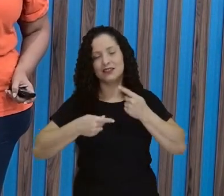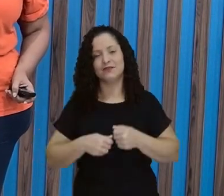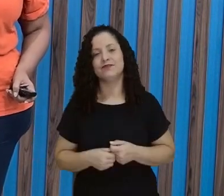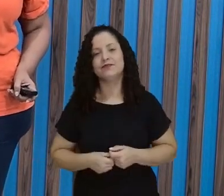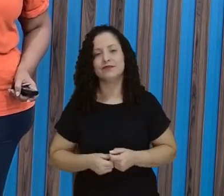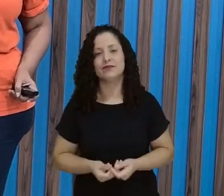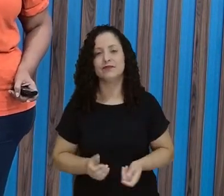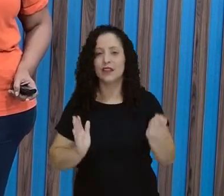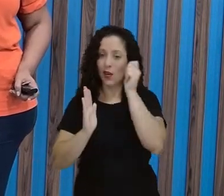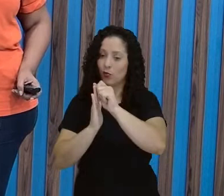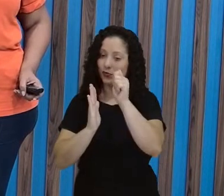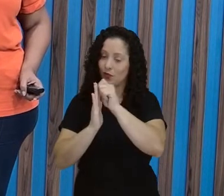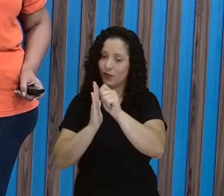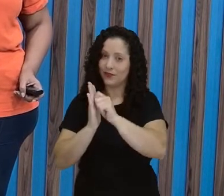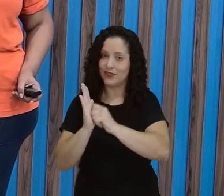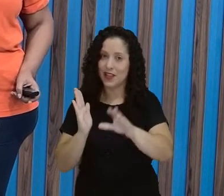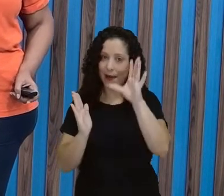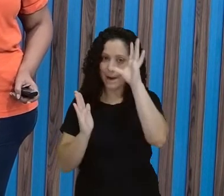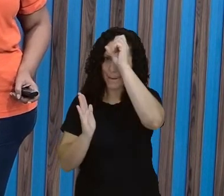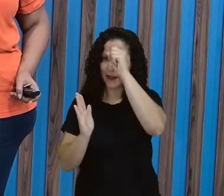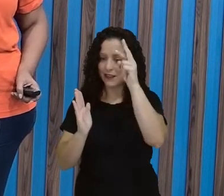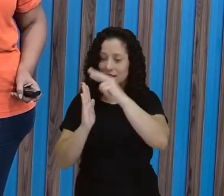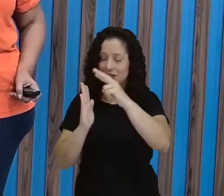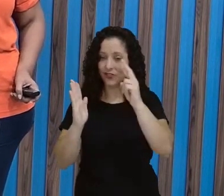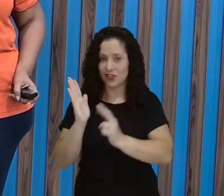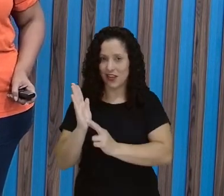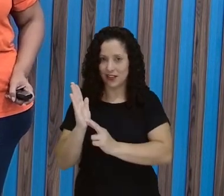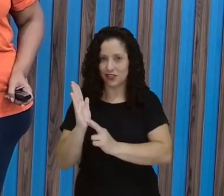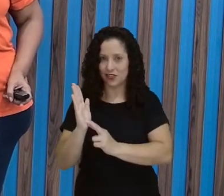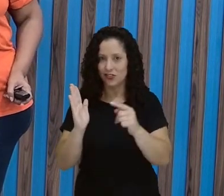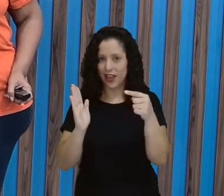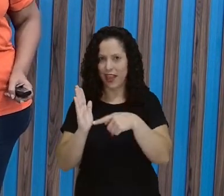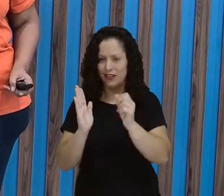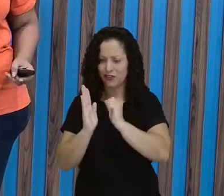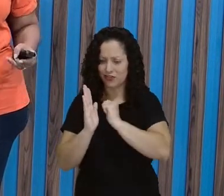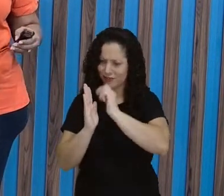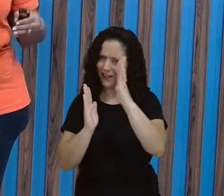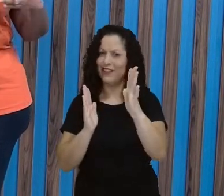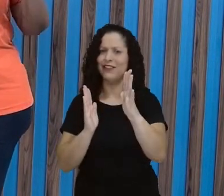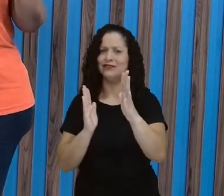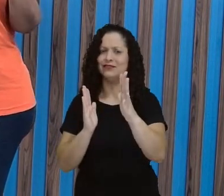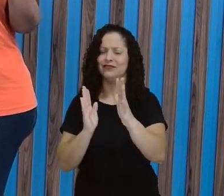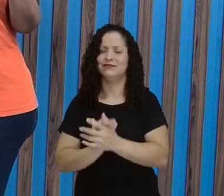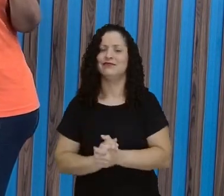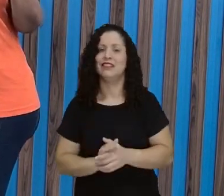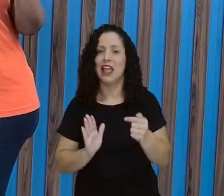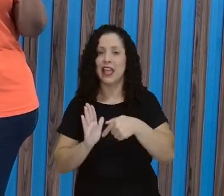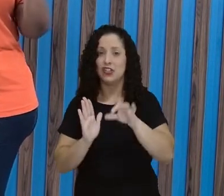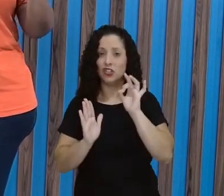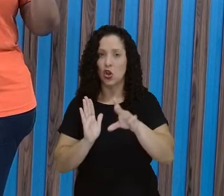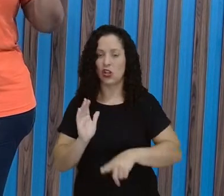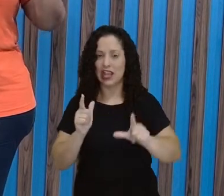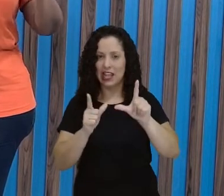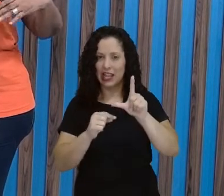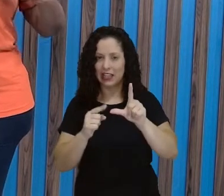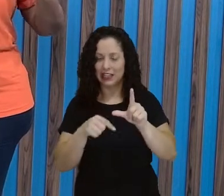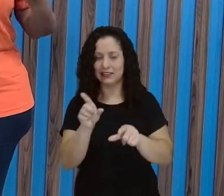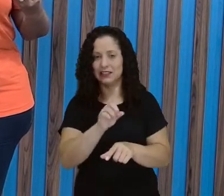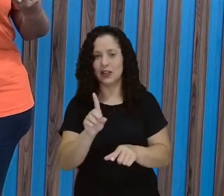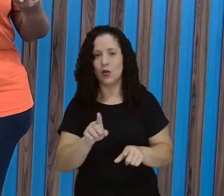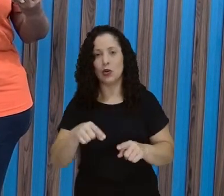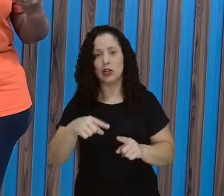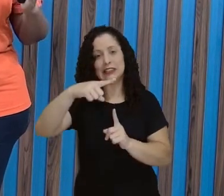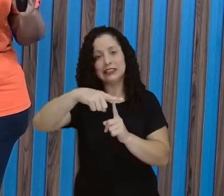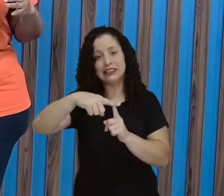na ortografia, essas regras, elas aparecem não apenas nas letras, mas também no estilo